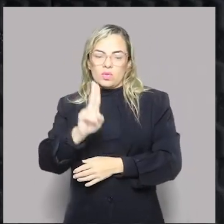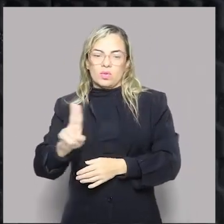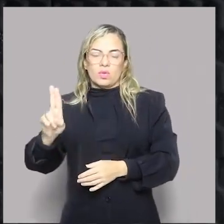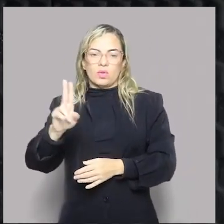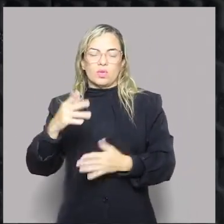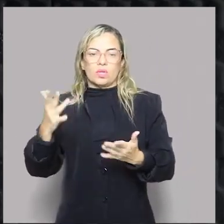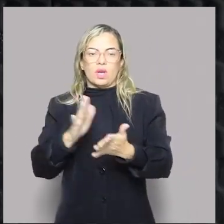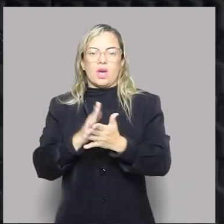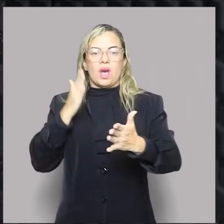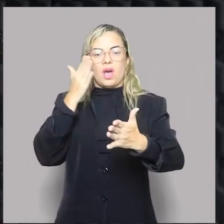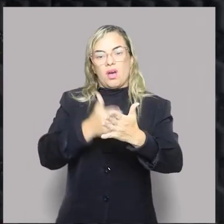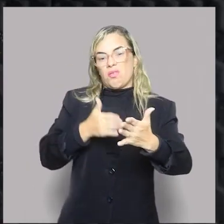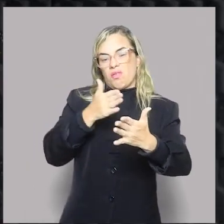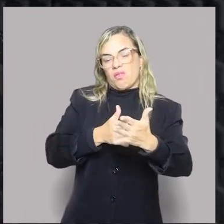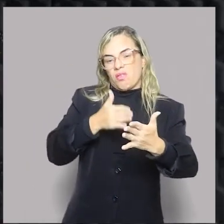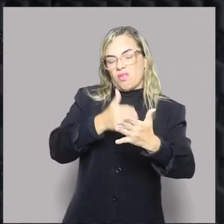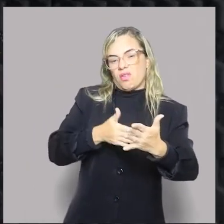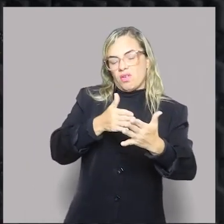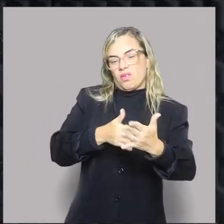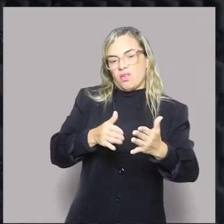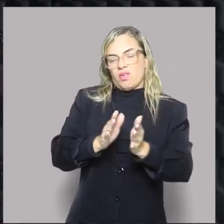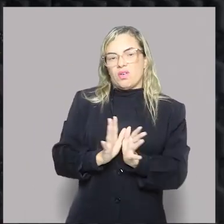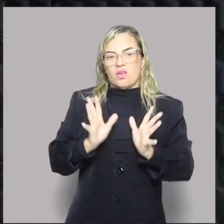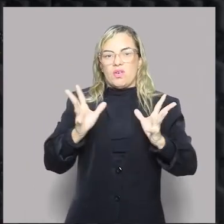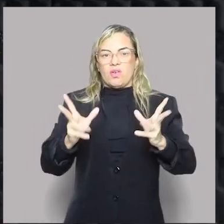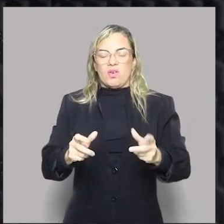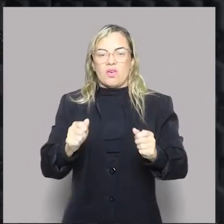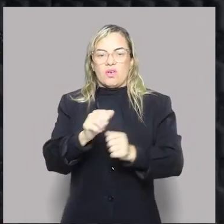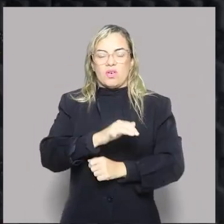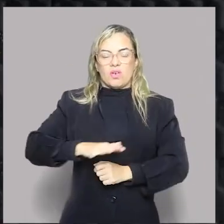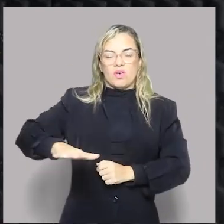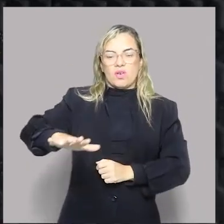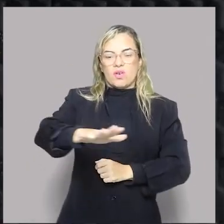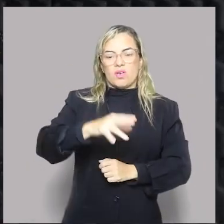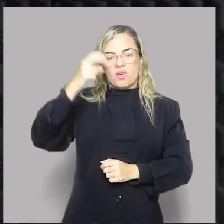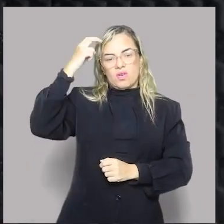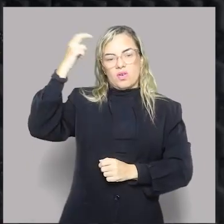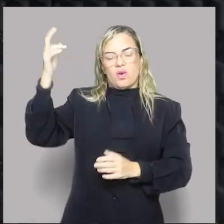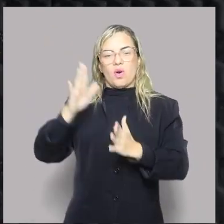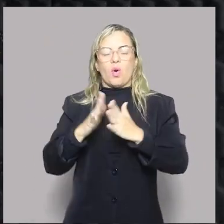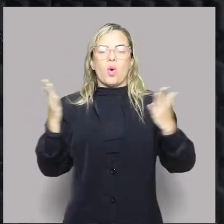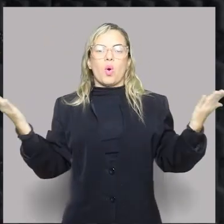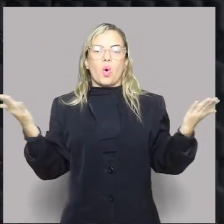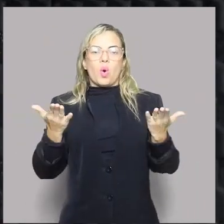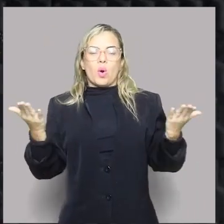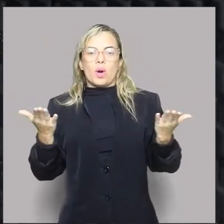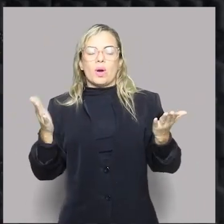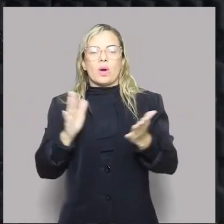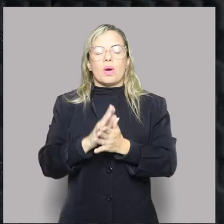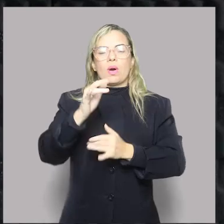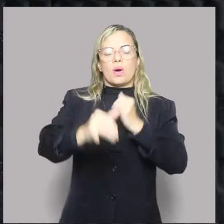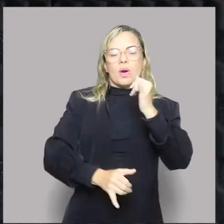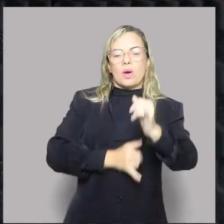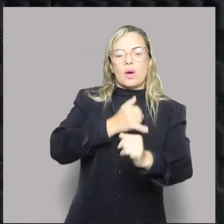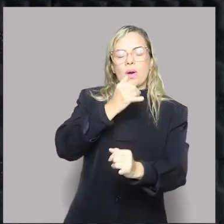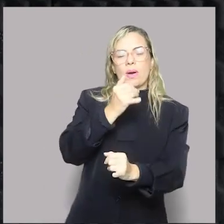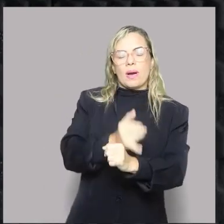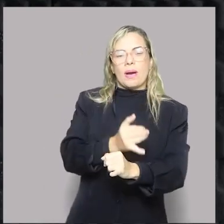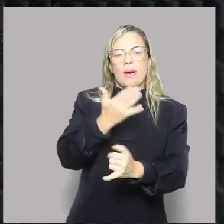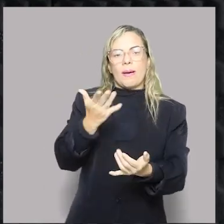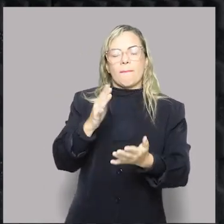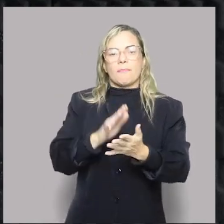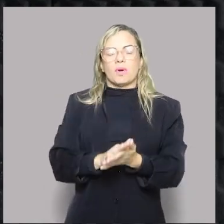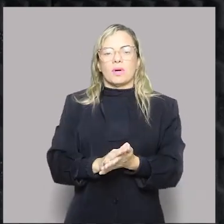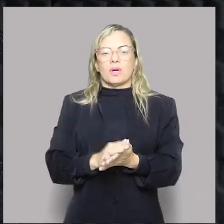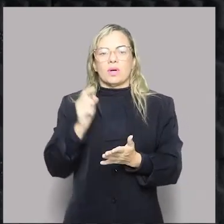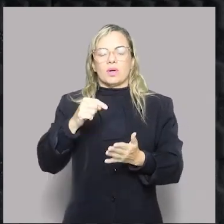Olha o que eu vou fazer. Nesse entendimento, operação argumentativa, sem tais recursos, ou seja, os recursos que eu já disse